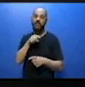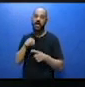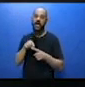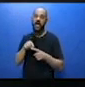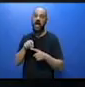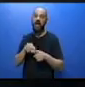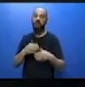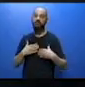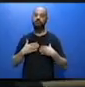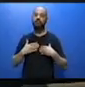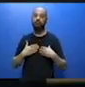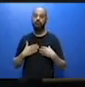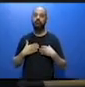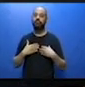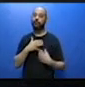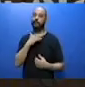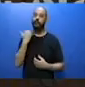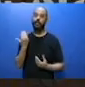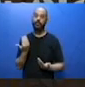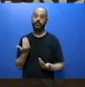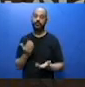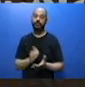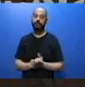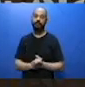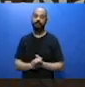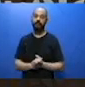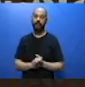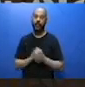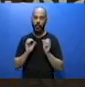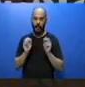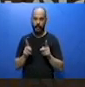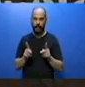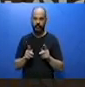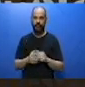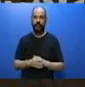consequência, elas morreriam. Feito?